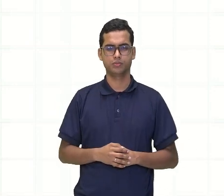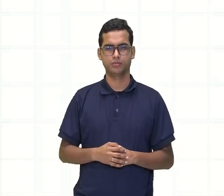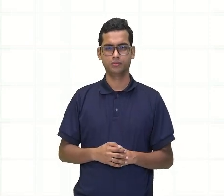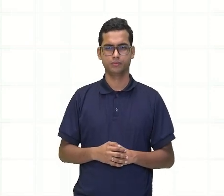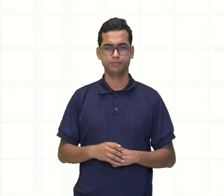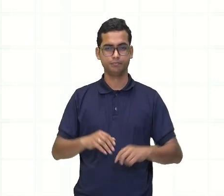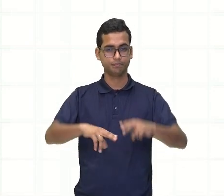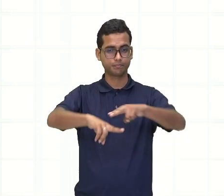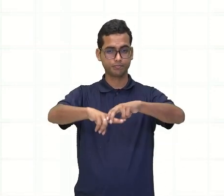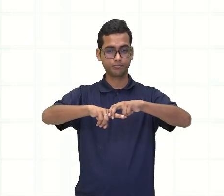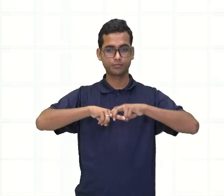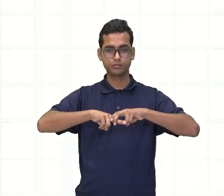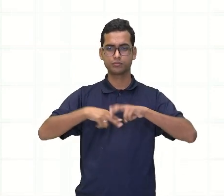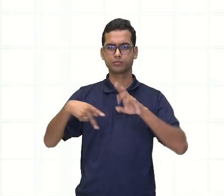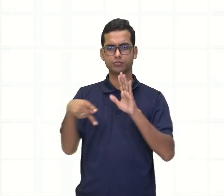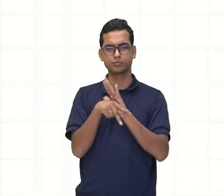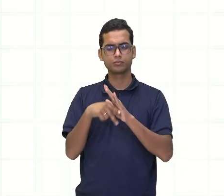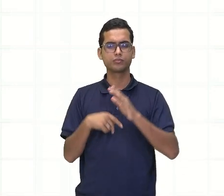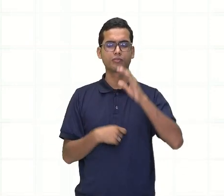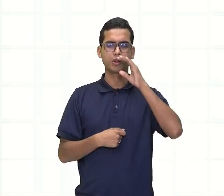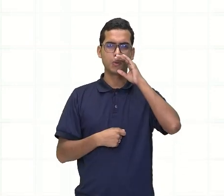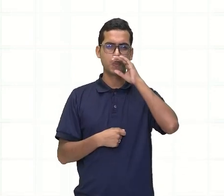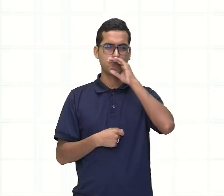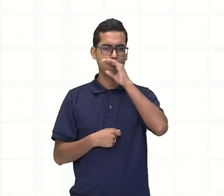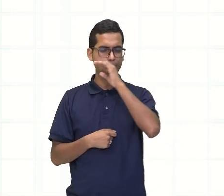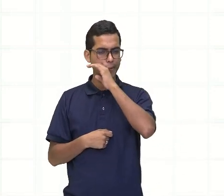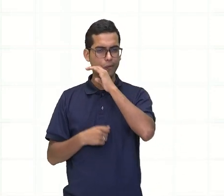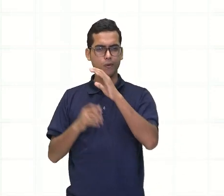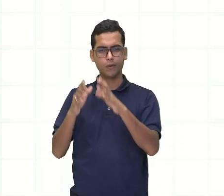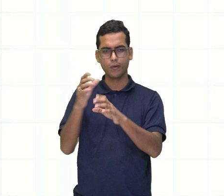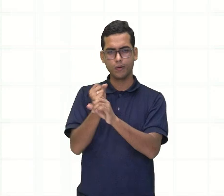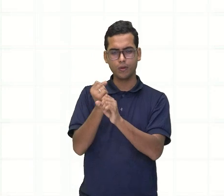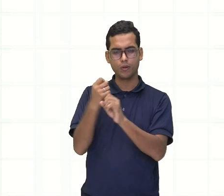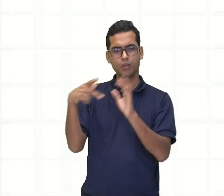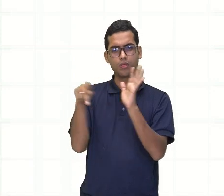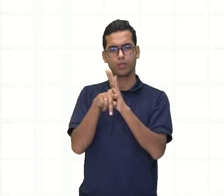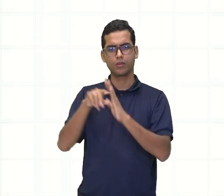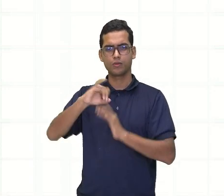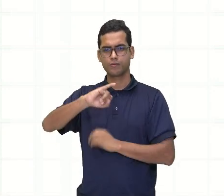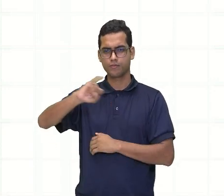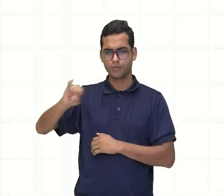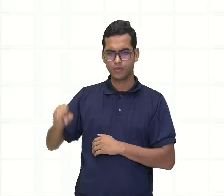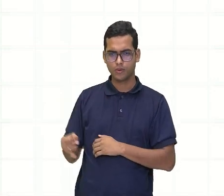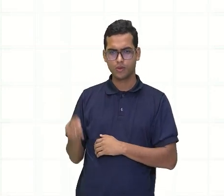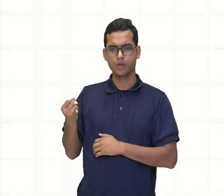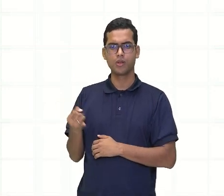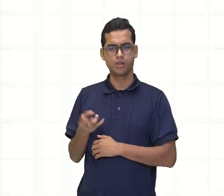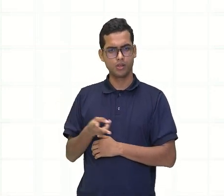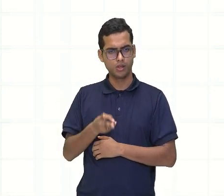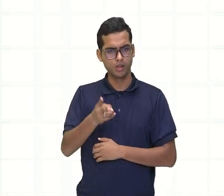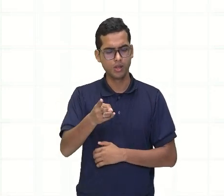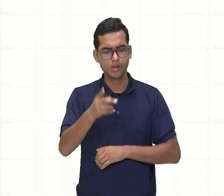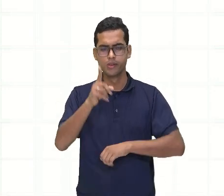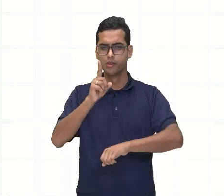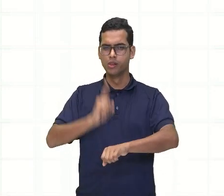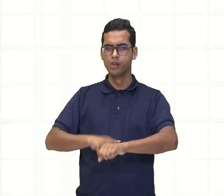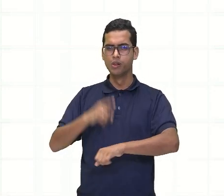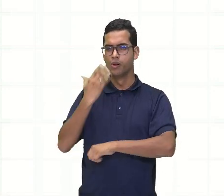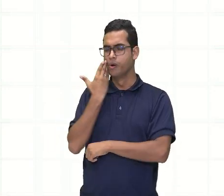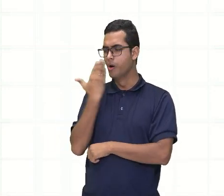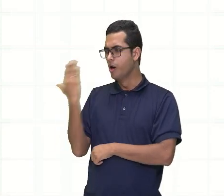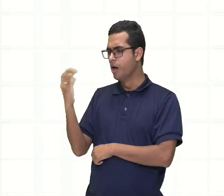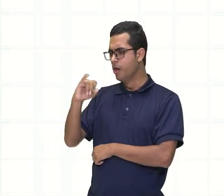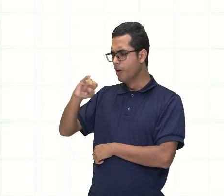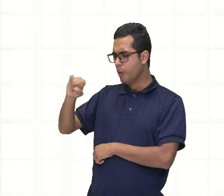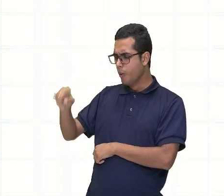o calor é medido em joules, certo? Então, sempre que você vê esse